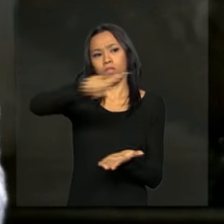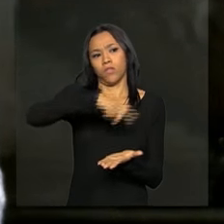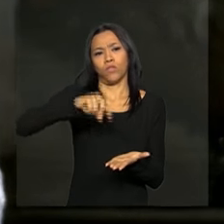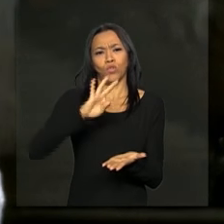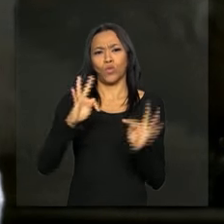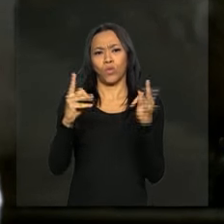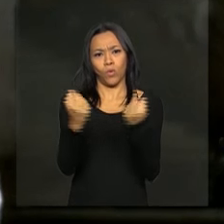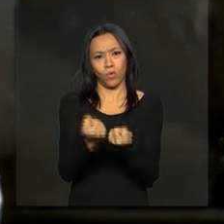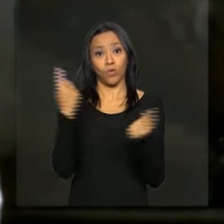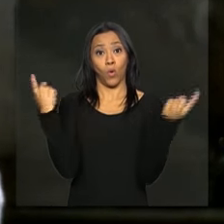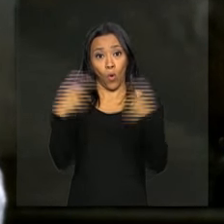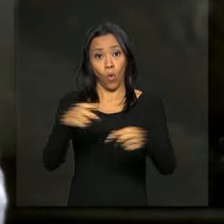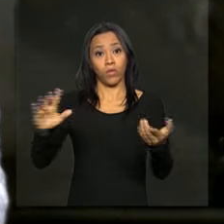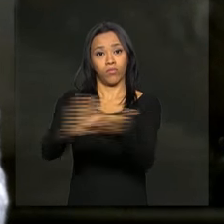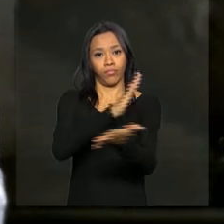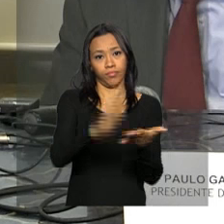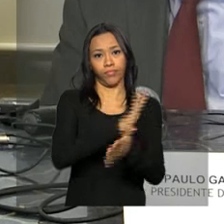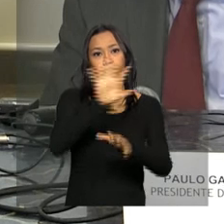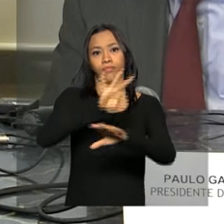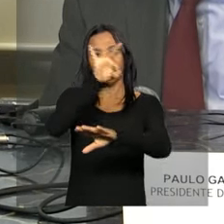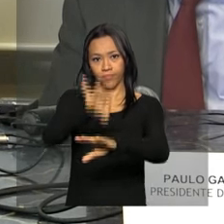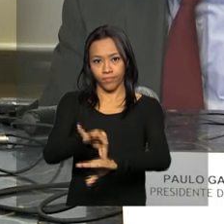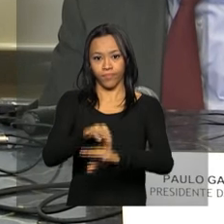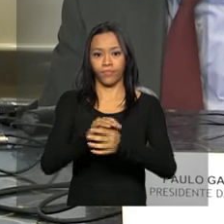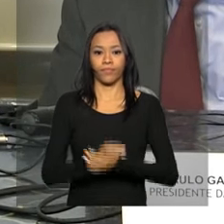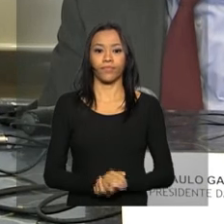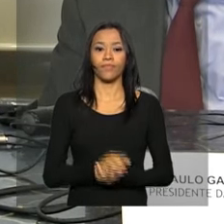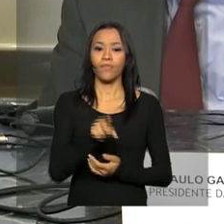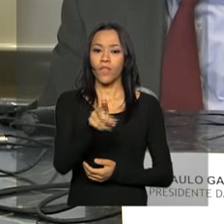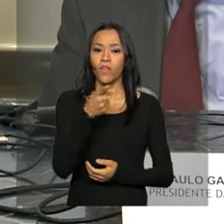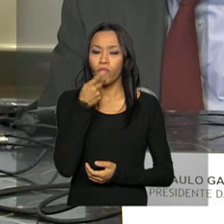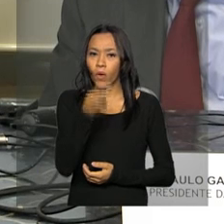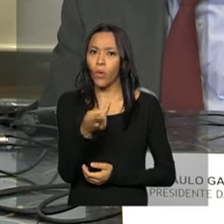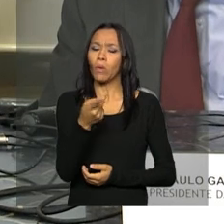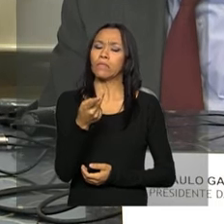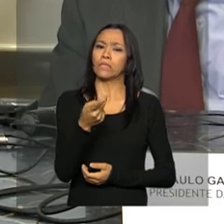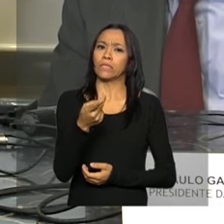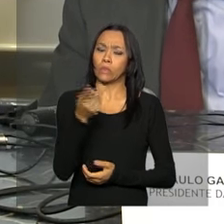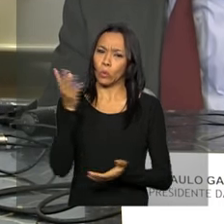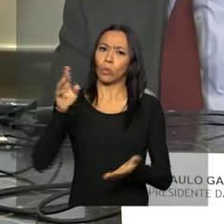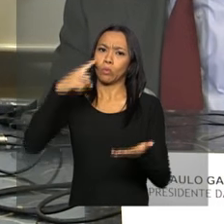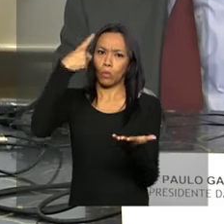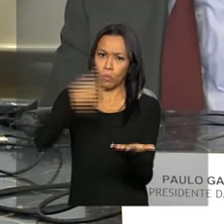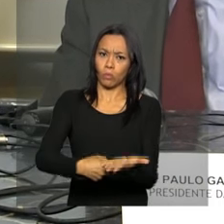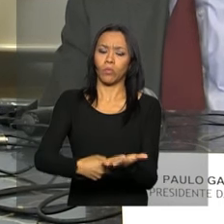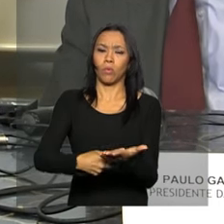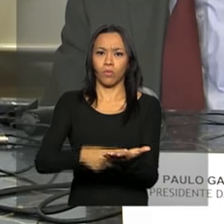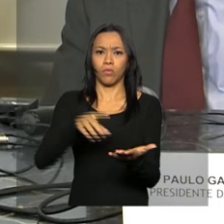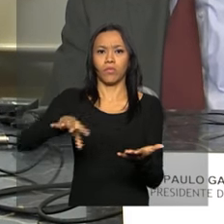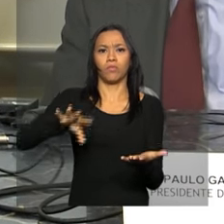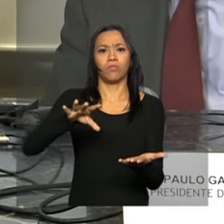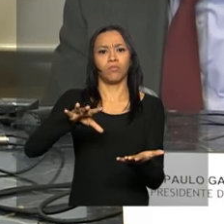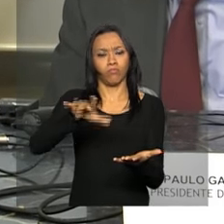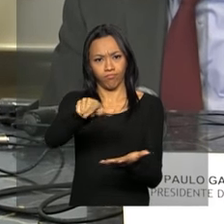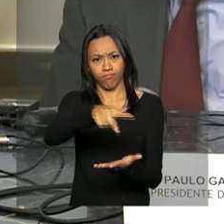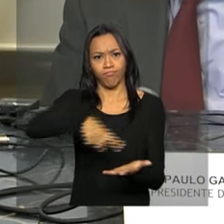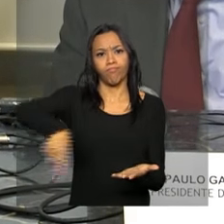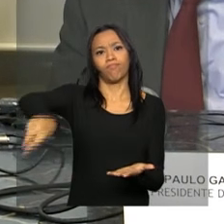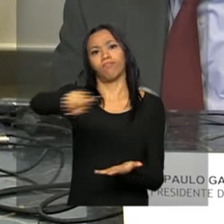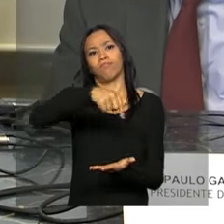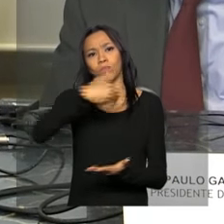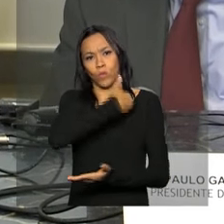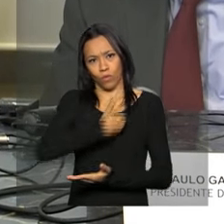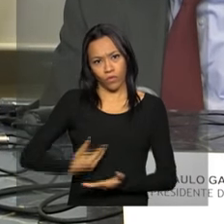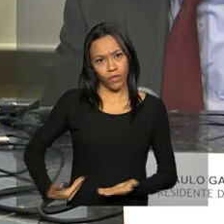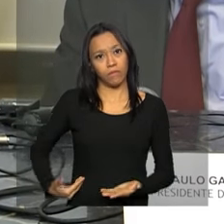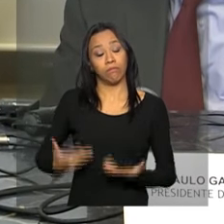no combate ao mosquito Aedes aegypti. Compromisso, o mais alto nível de compromisso por parte do nível mais elevado do governo.